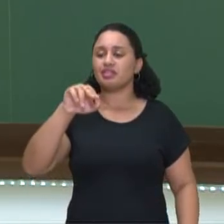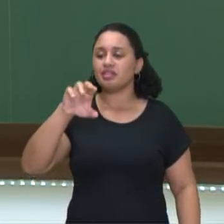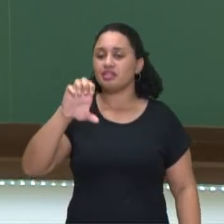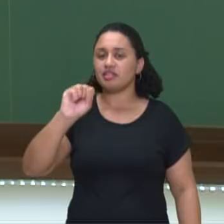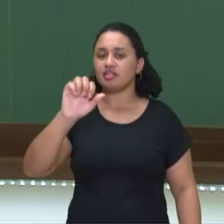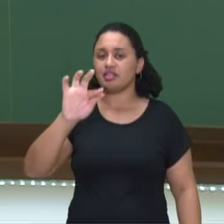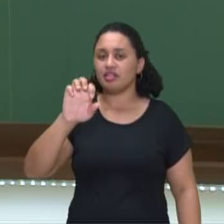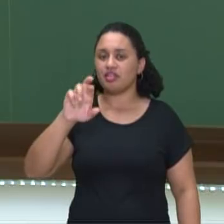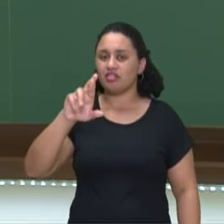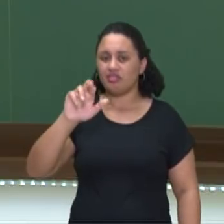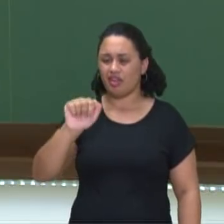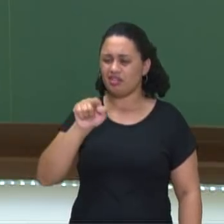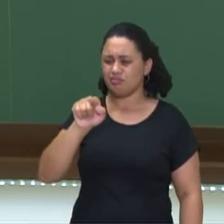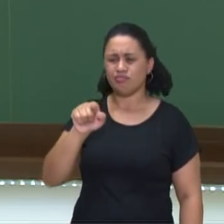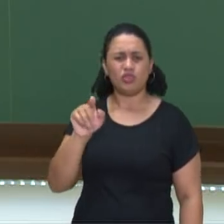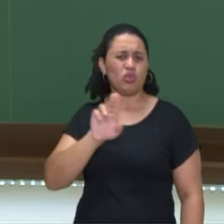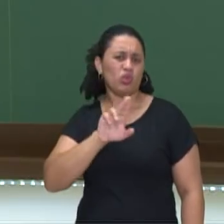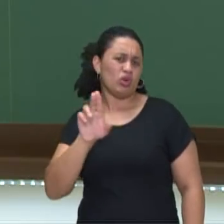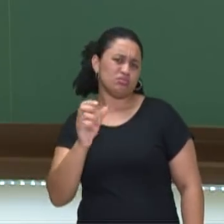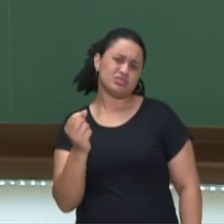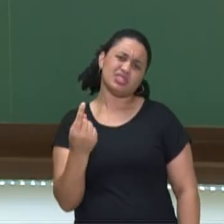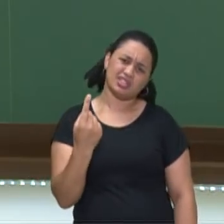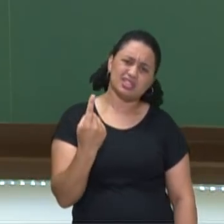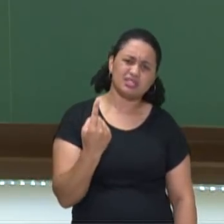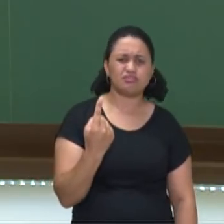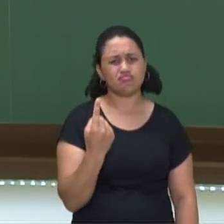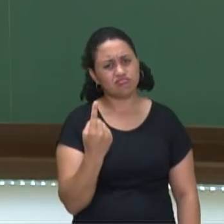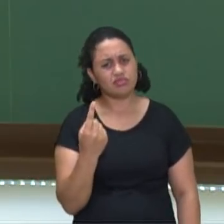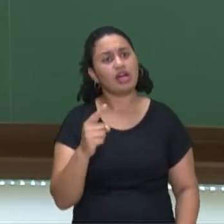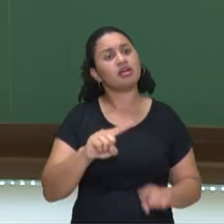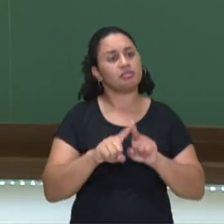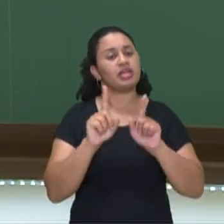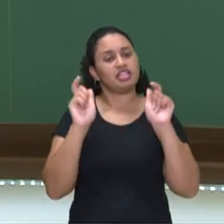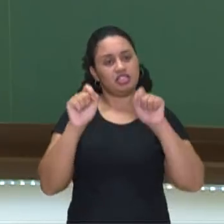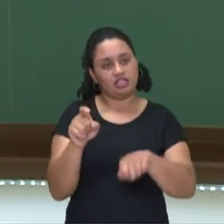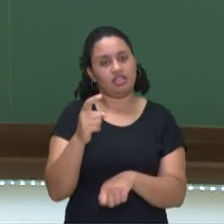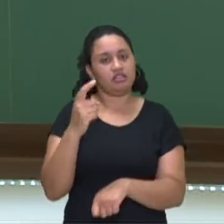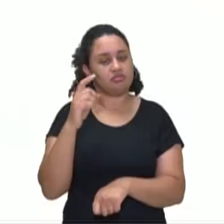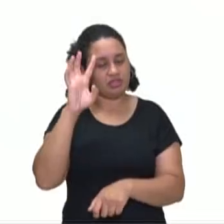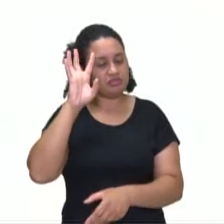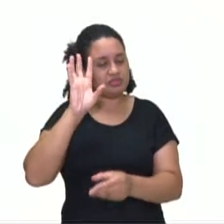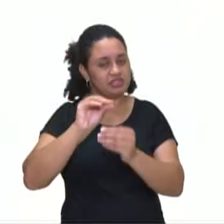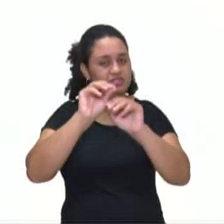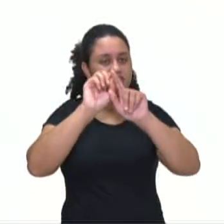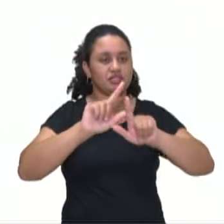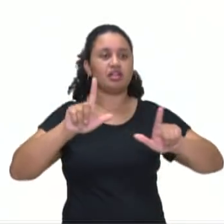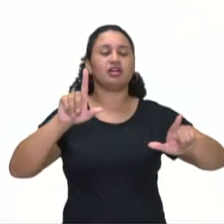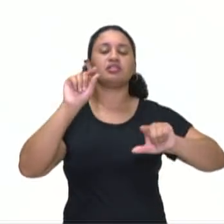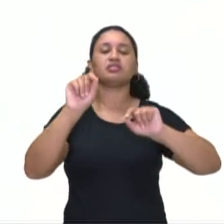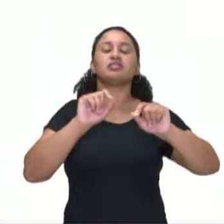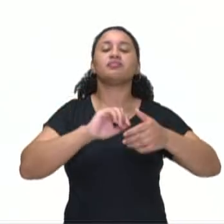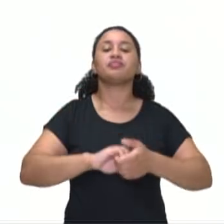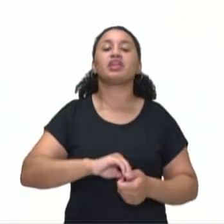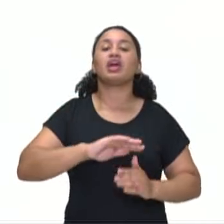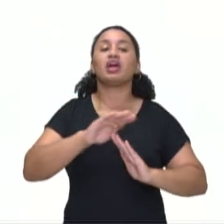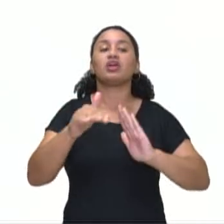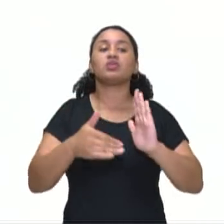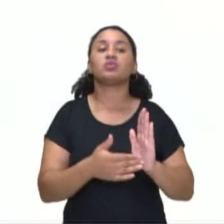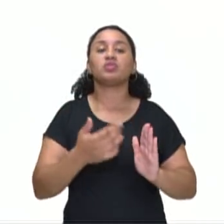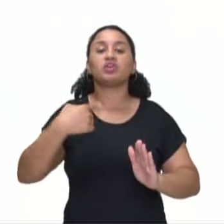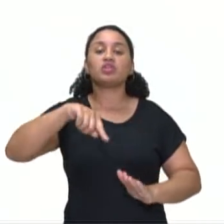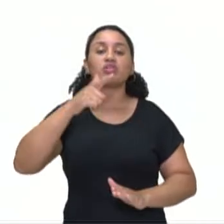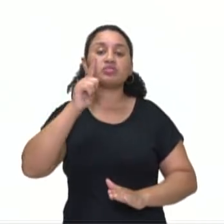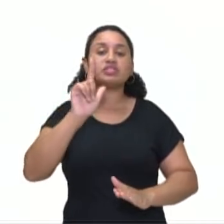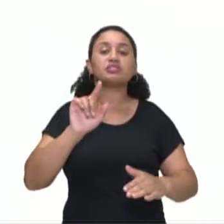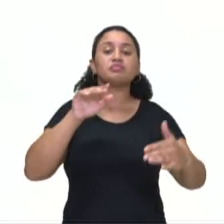estranho, né? Mas se a gente pensar um pouquinho, dá para entender legal. Olha só, é tudo que podemos